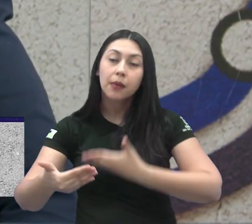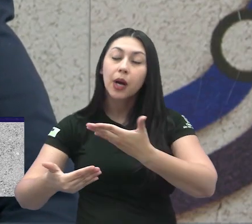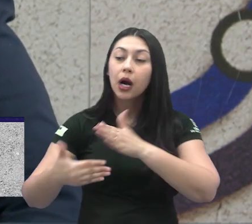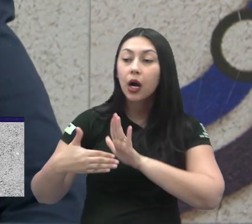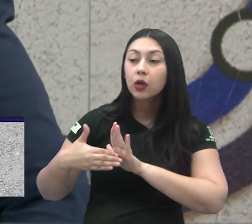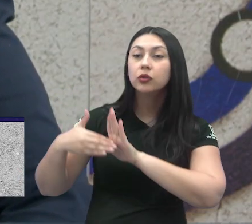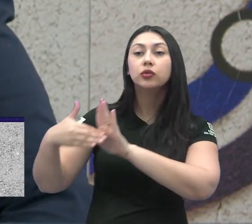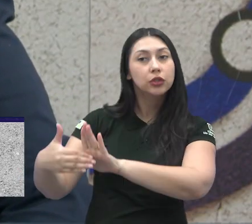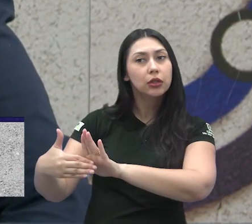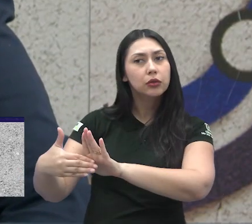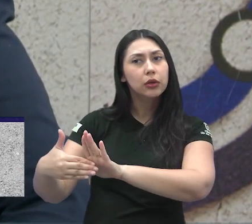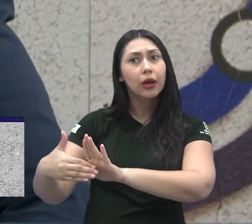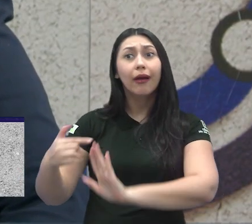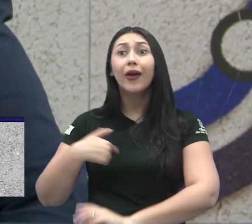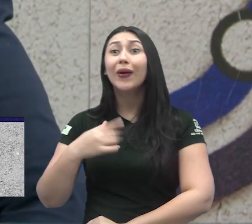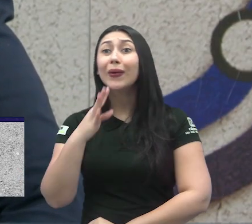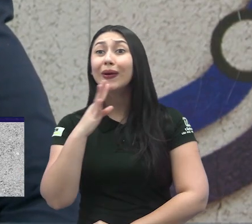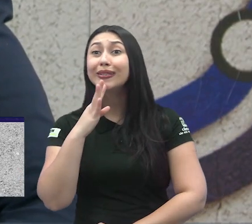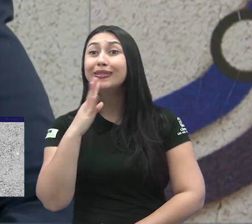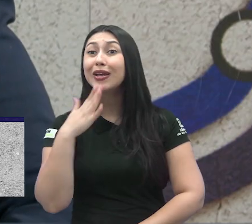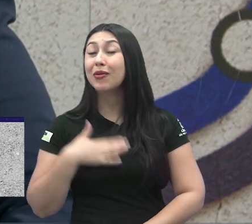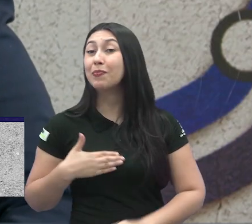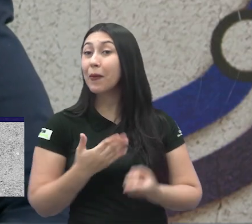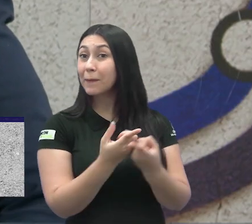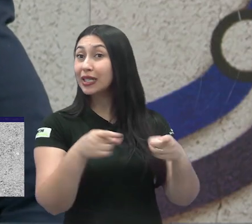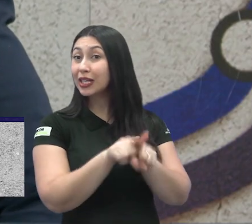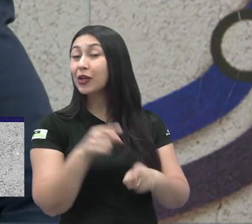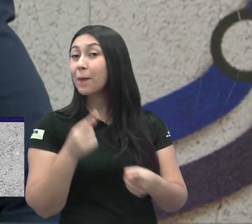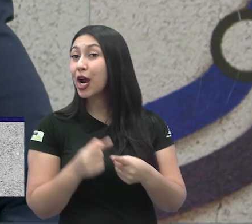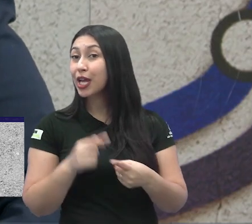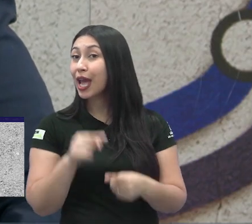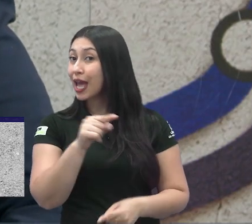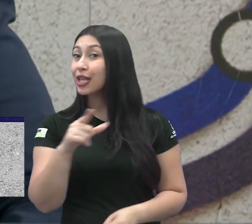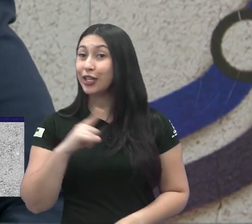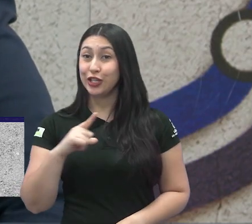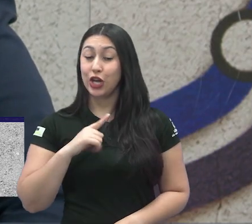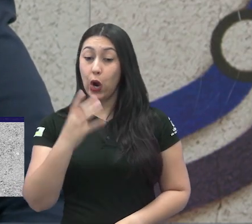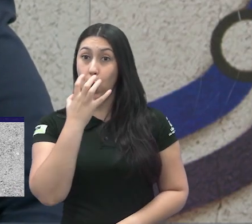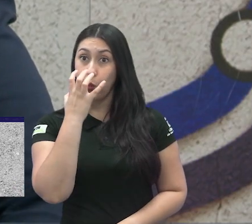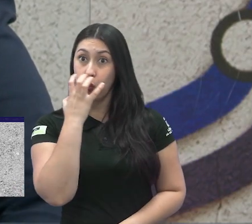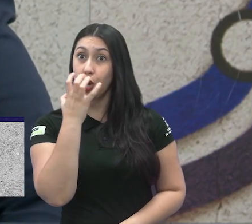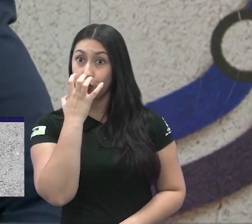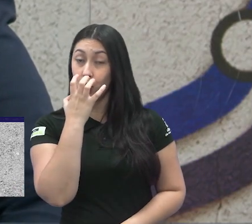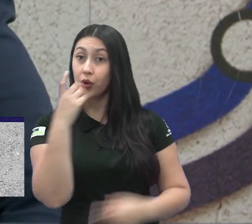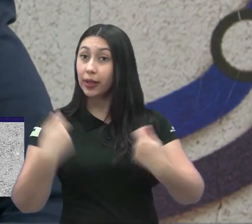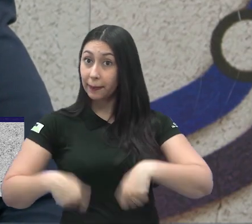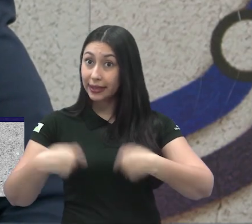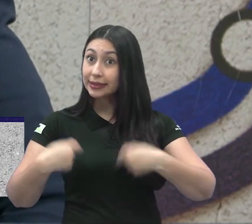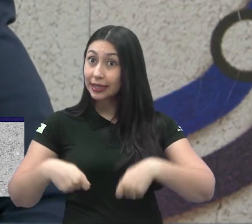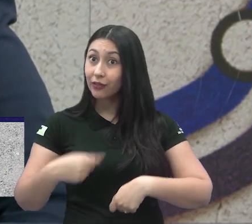direto para o tutor, eu acabei conhecendo meu sócio, porque eu atendi o cão dele, formulei a dieta, ele era um